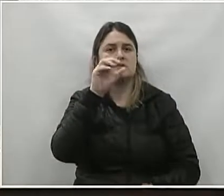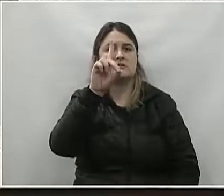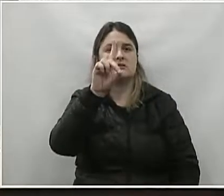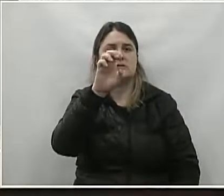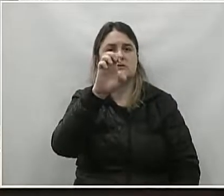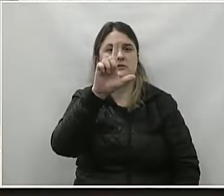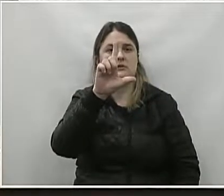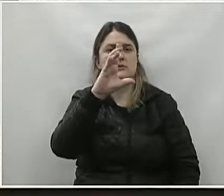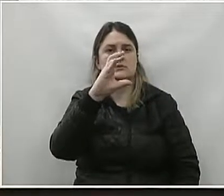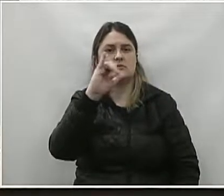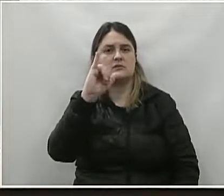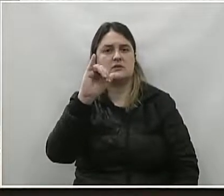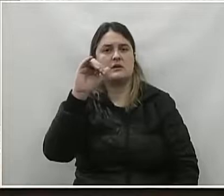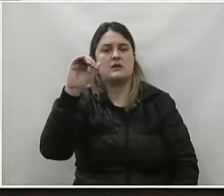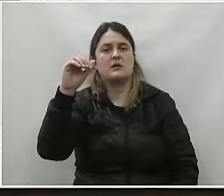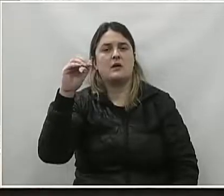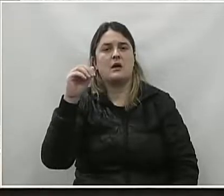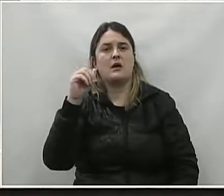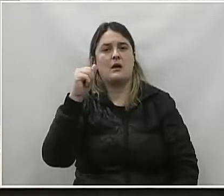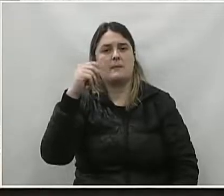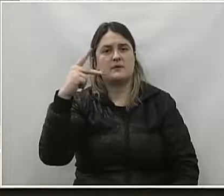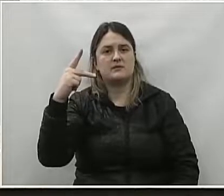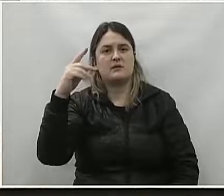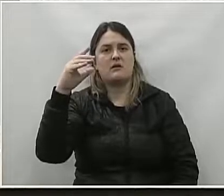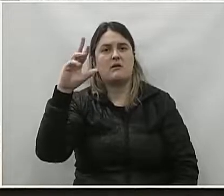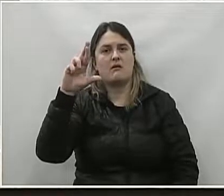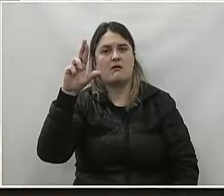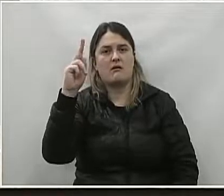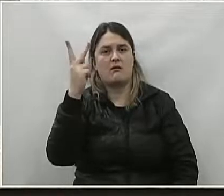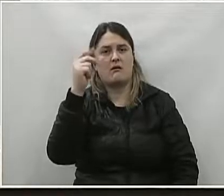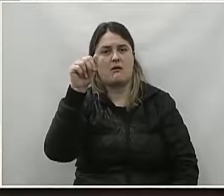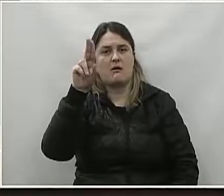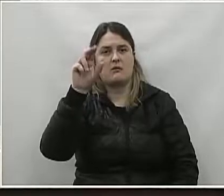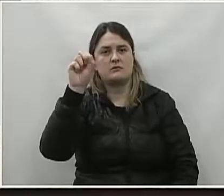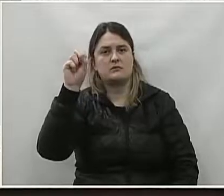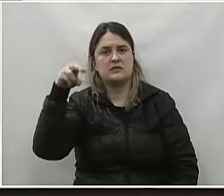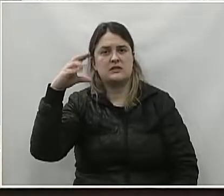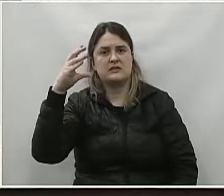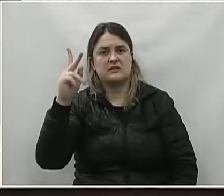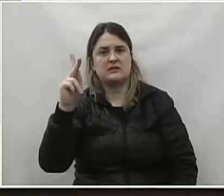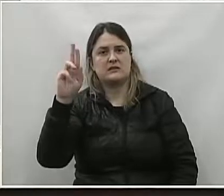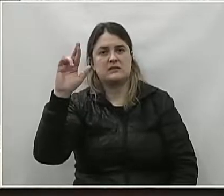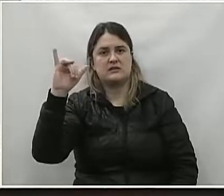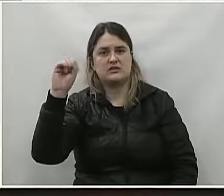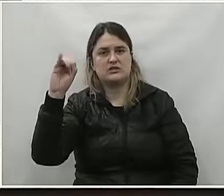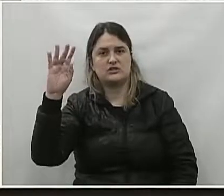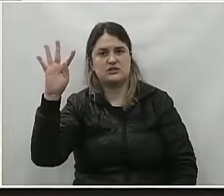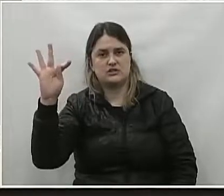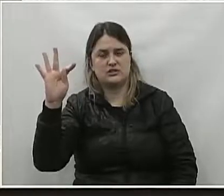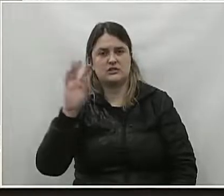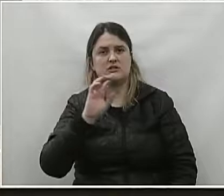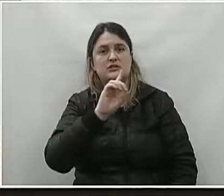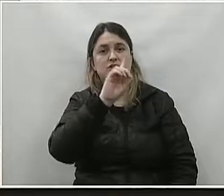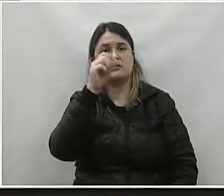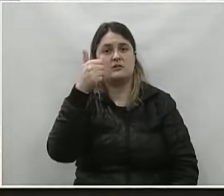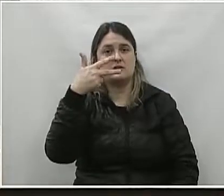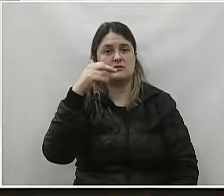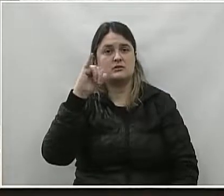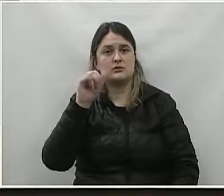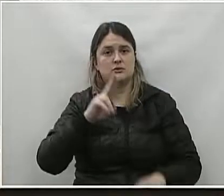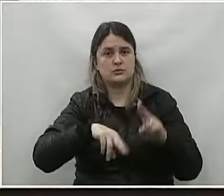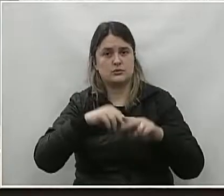Delcy Aparecida Housing Christ, ocorrido no dia 13 de junho